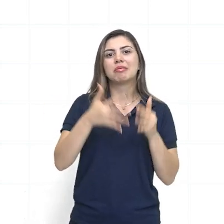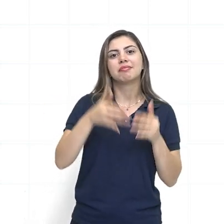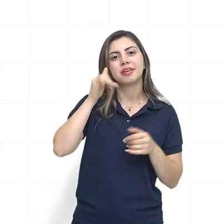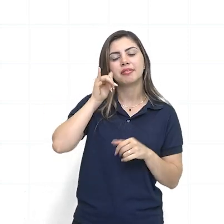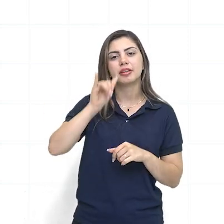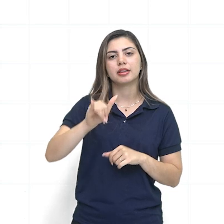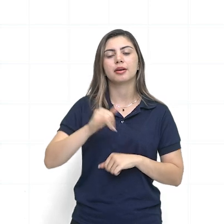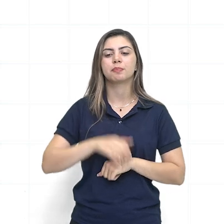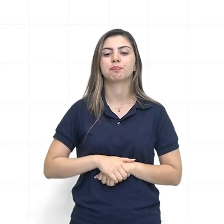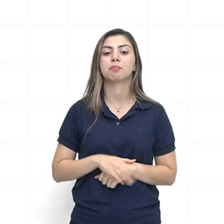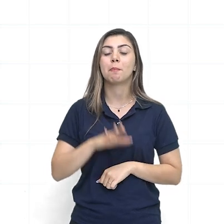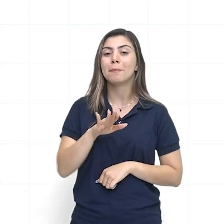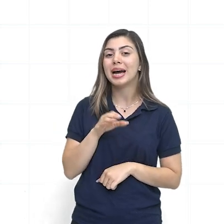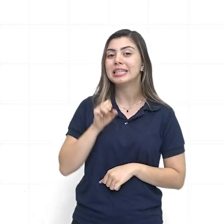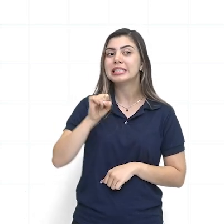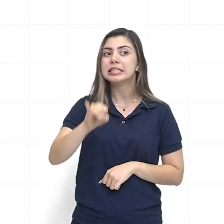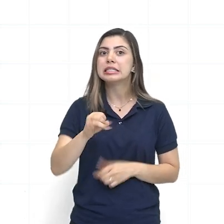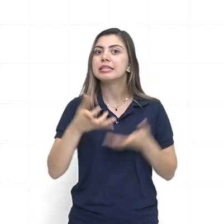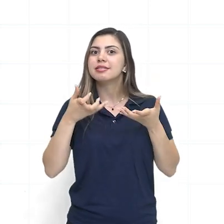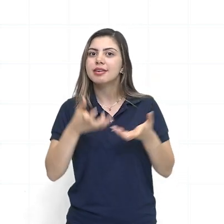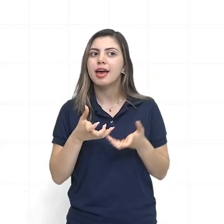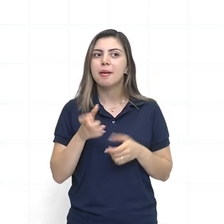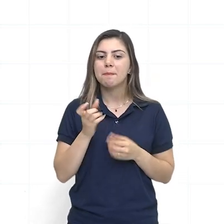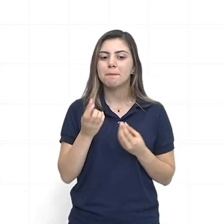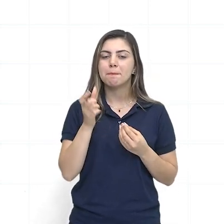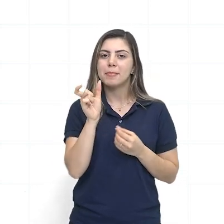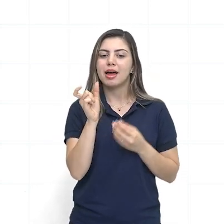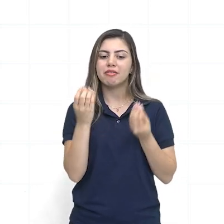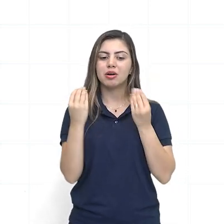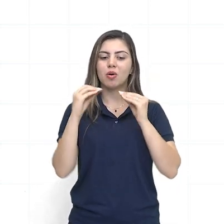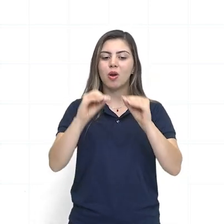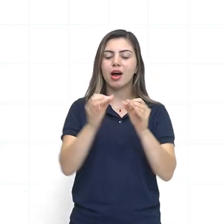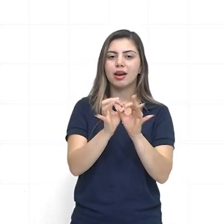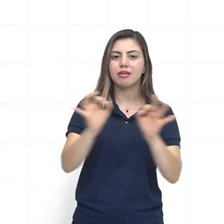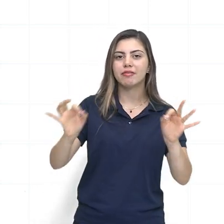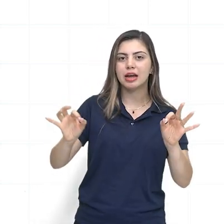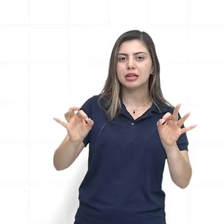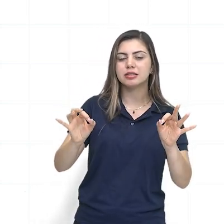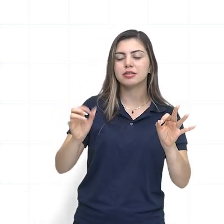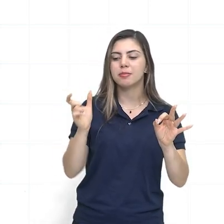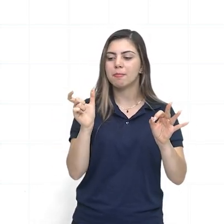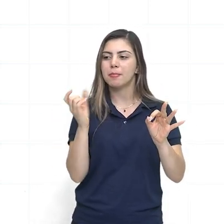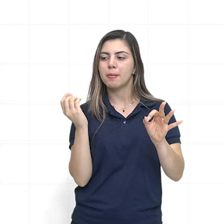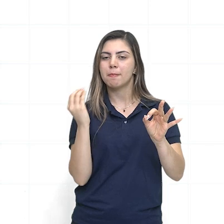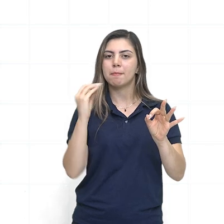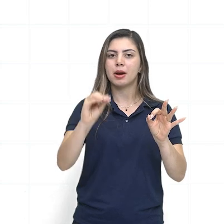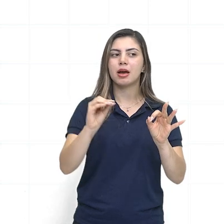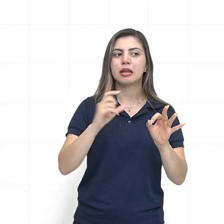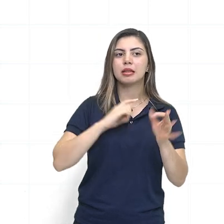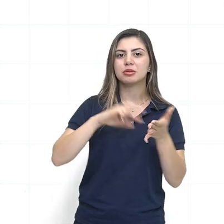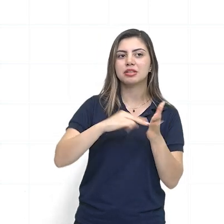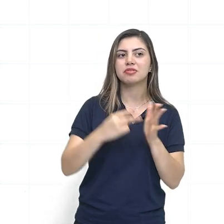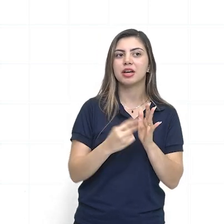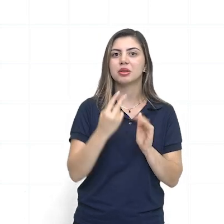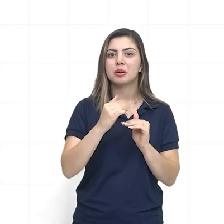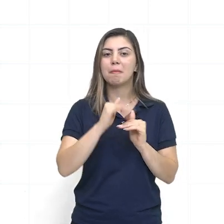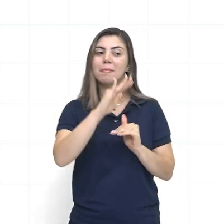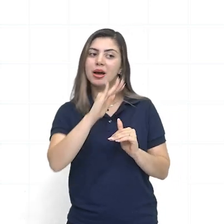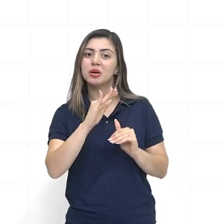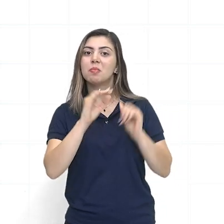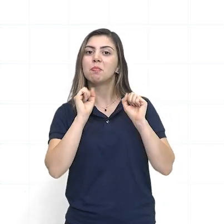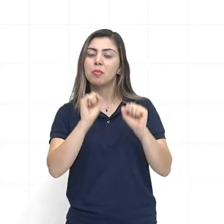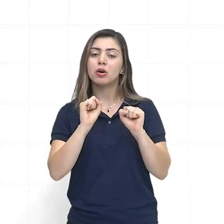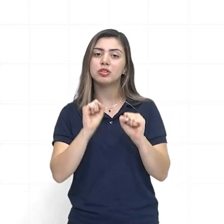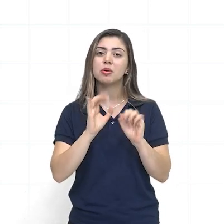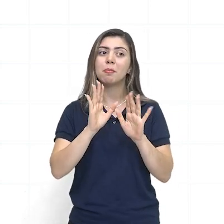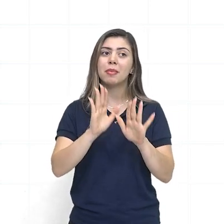tem a intenção de gerar esse duplo sentido, a gente tem que saber utilizar, porque ele também pode